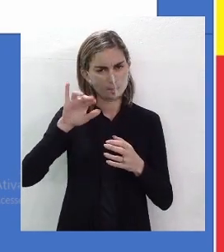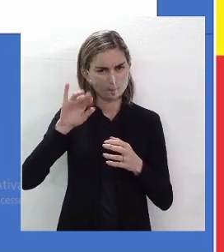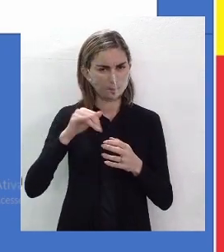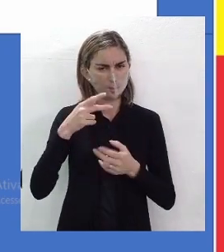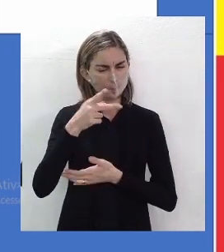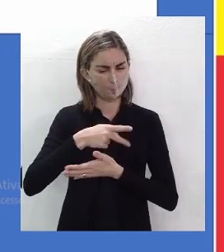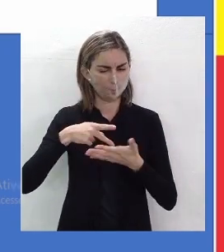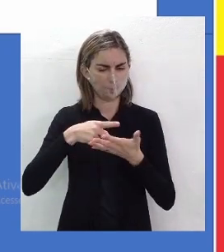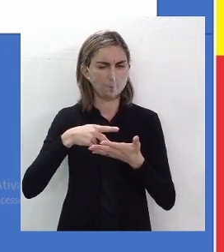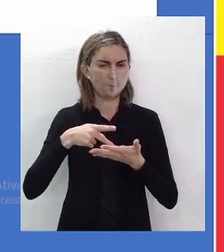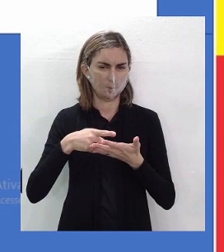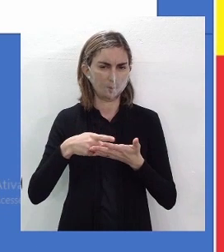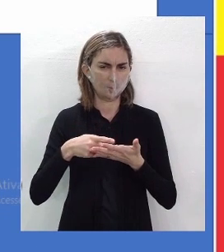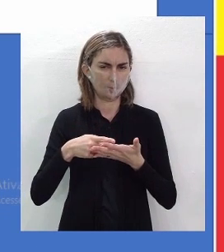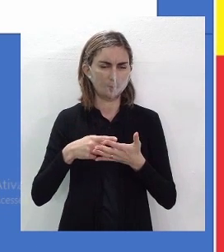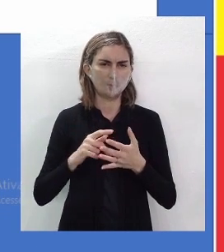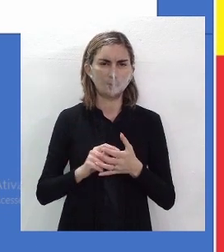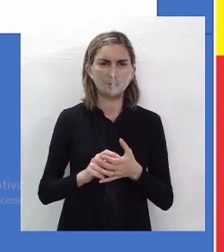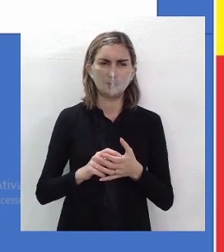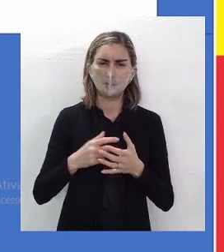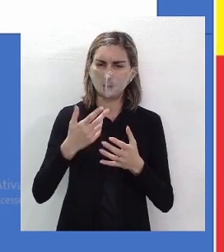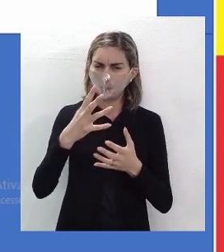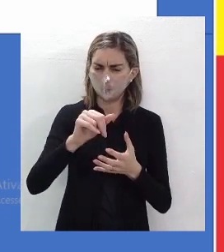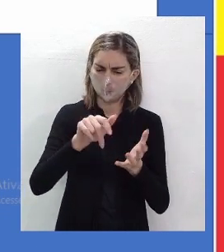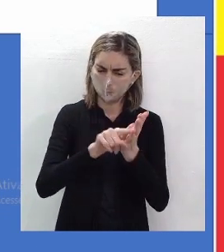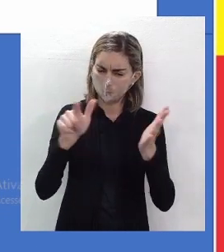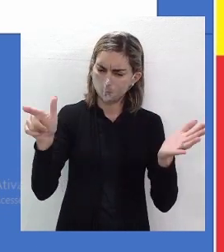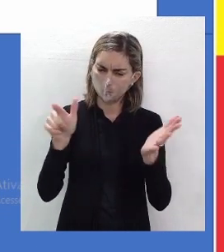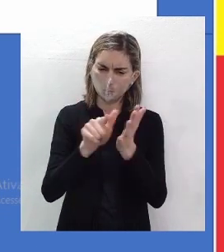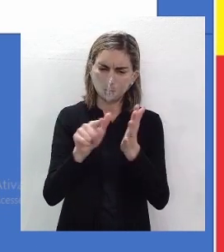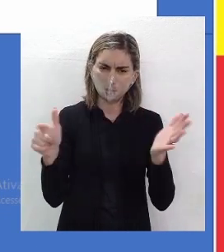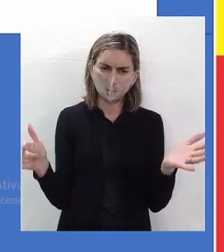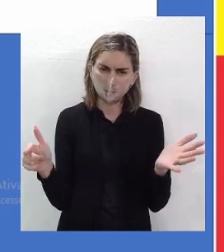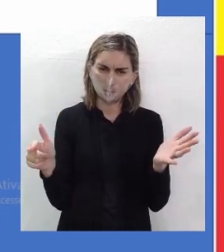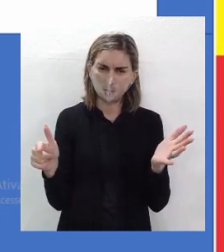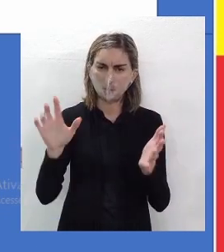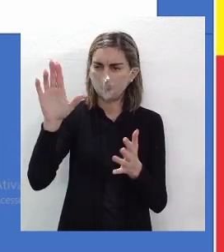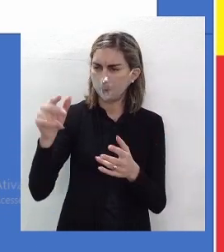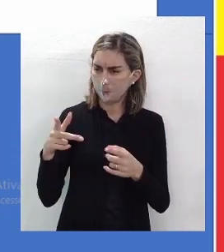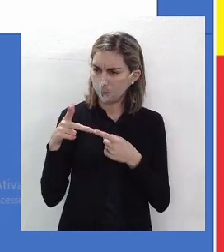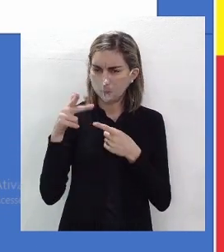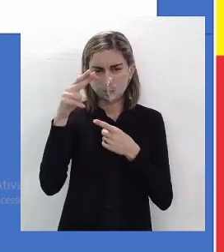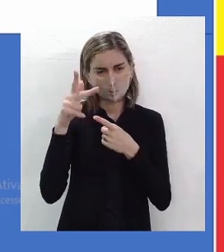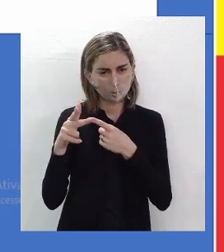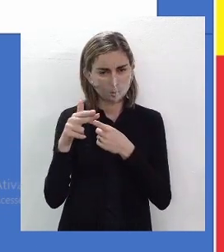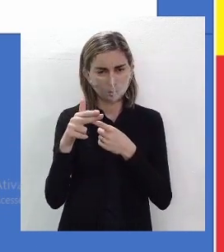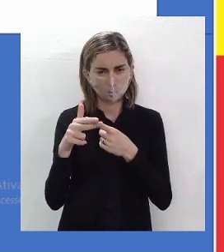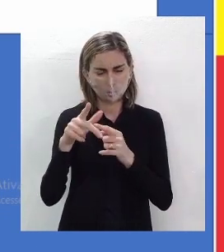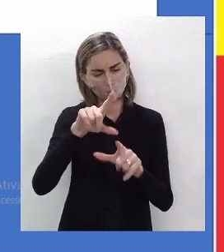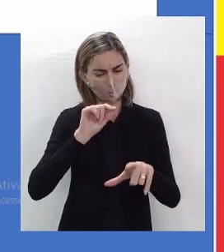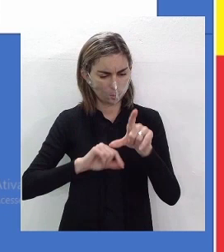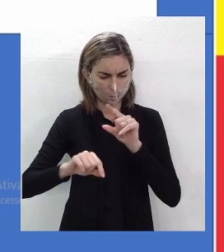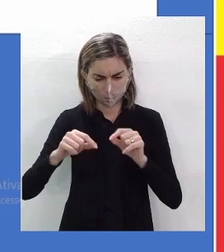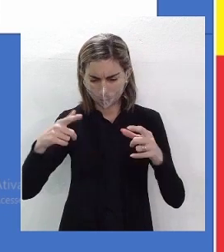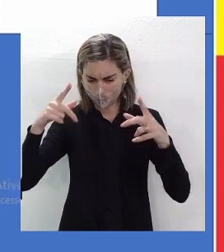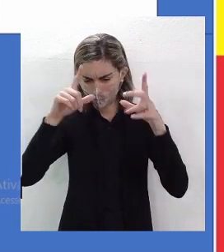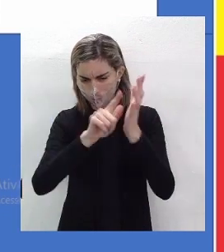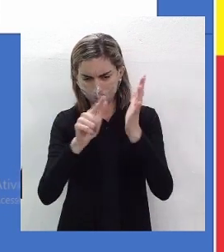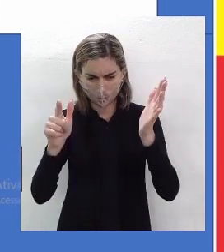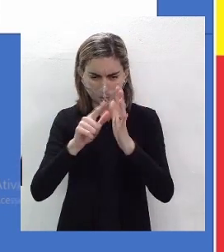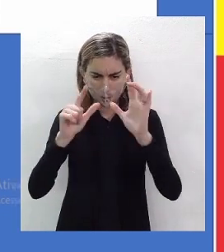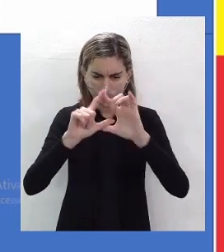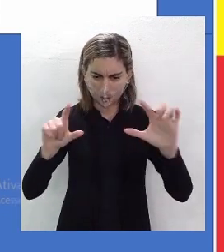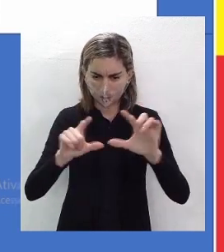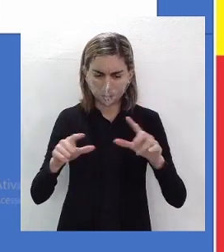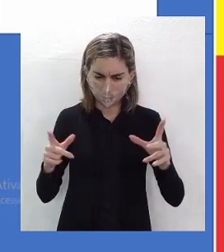Receita de um poema dadaísta. Pegue um jornal, pegue uma tesoura. Escolha no jornal um